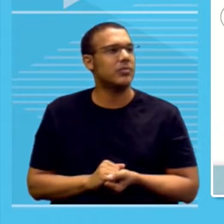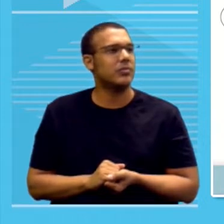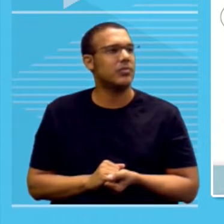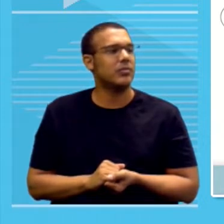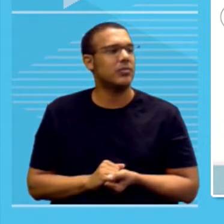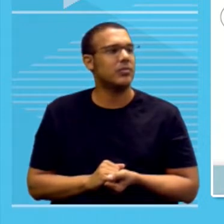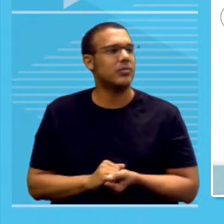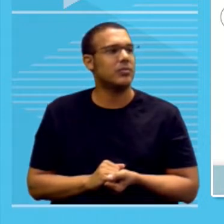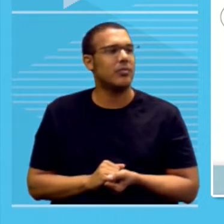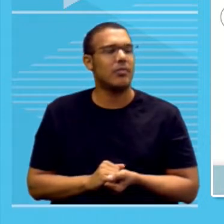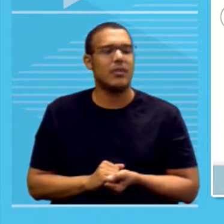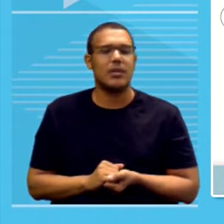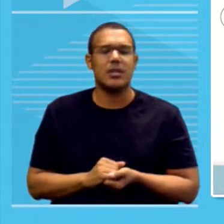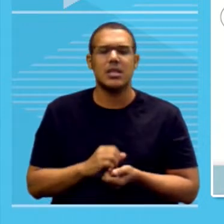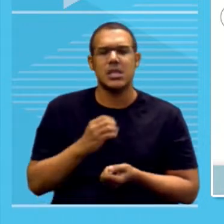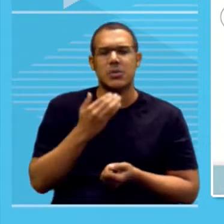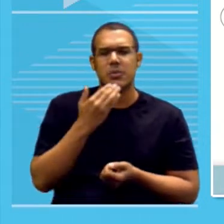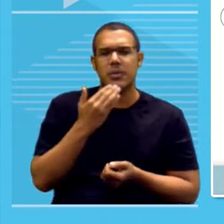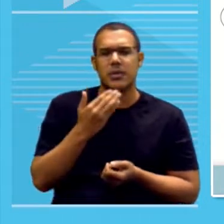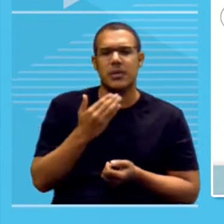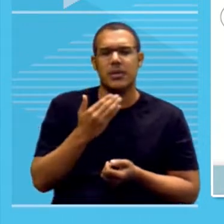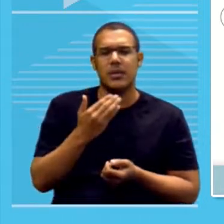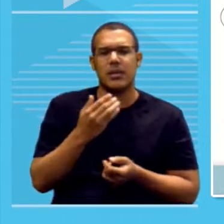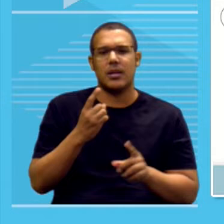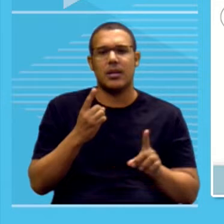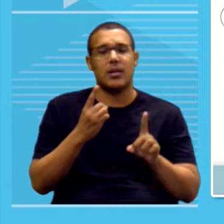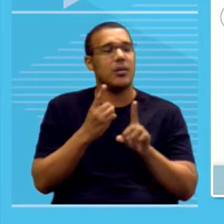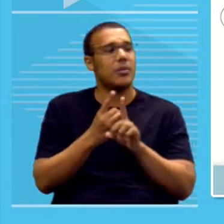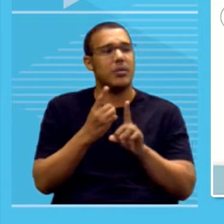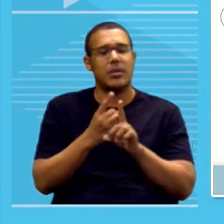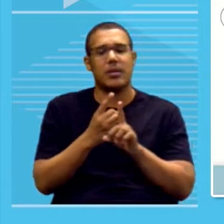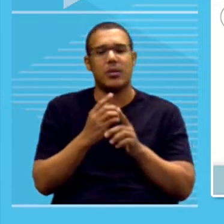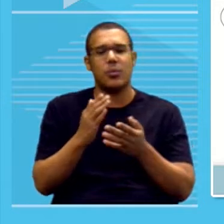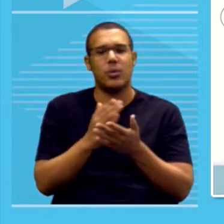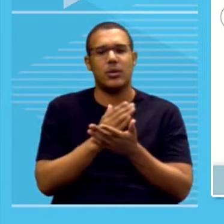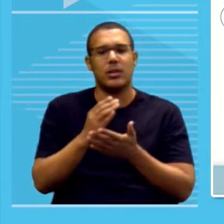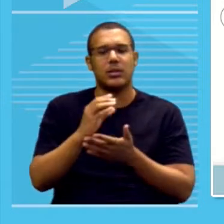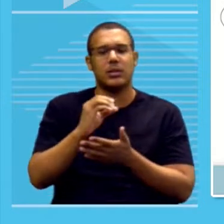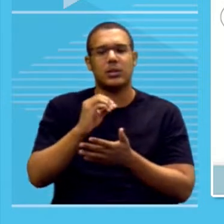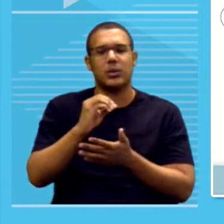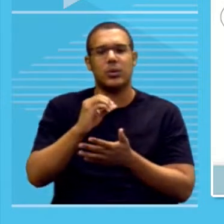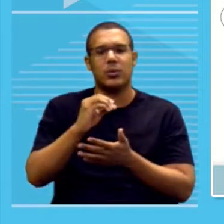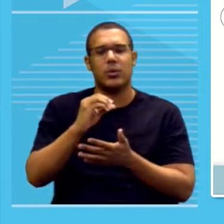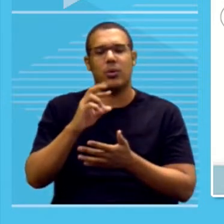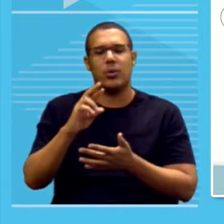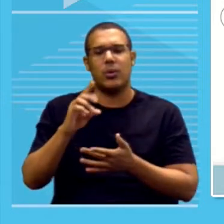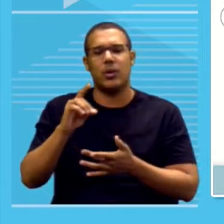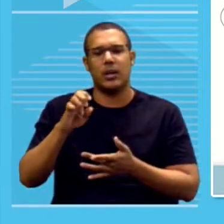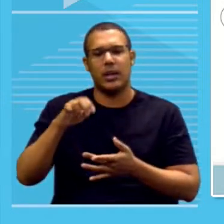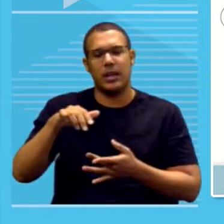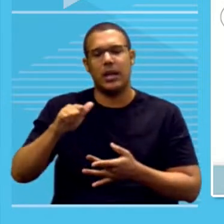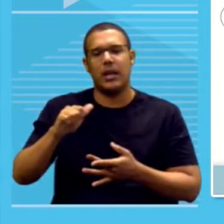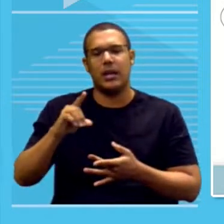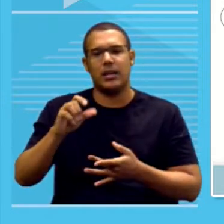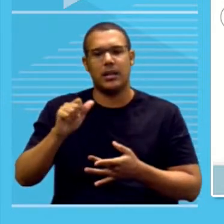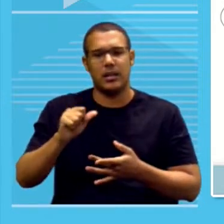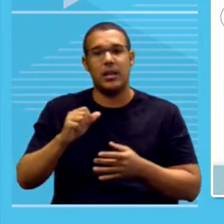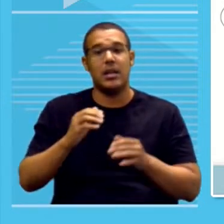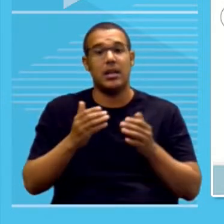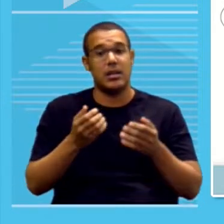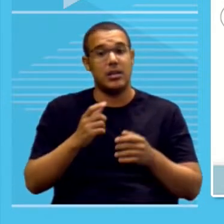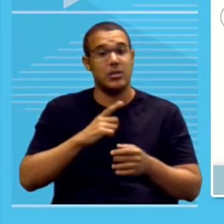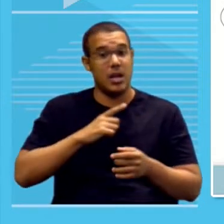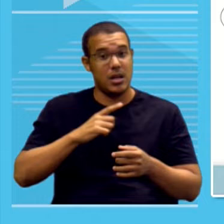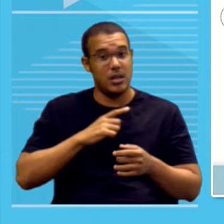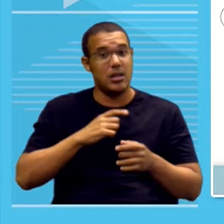e Se eu pedisse para você encontrar uma das coordenadas ou ele já me dá distância ele já me